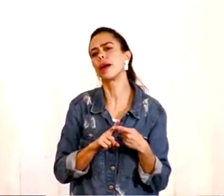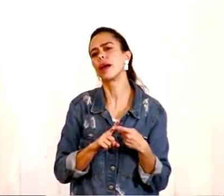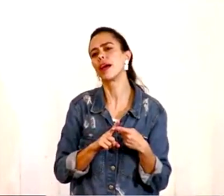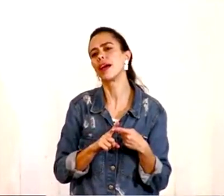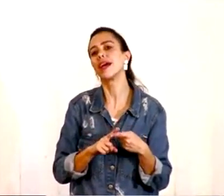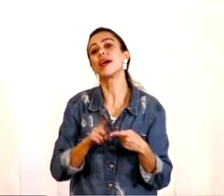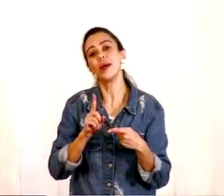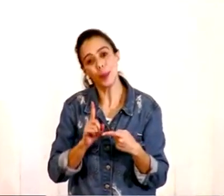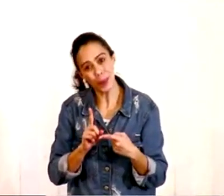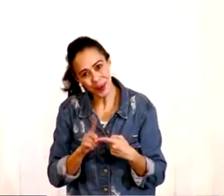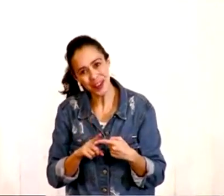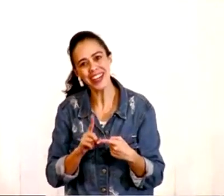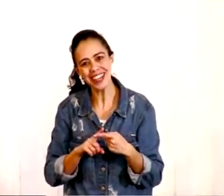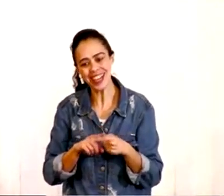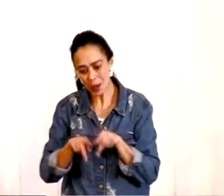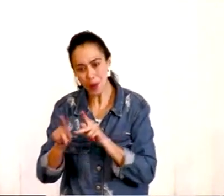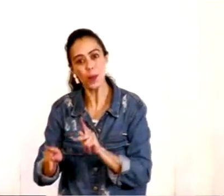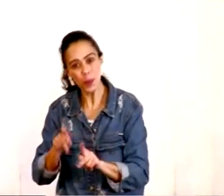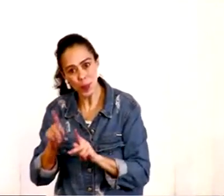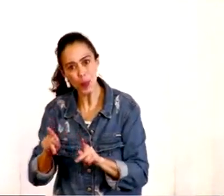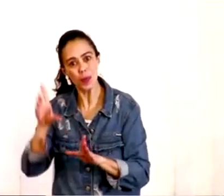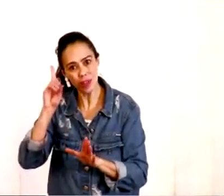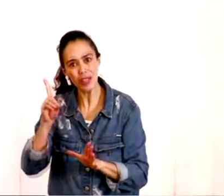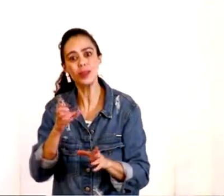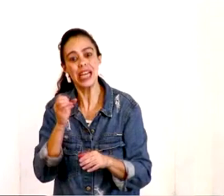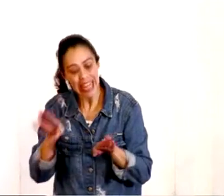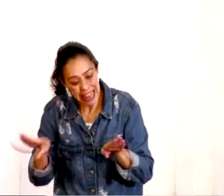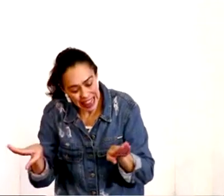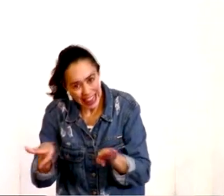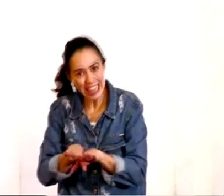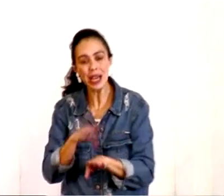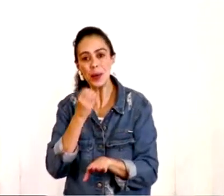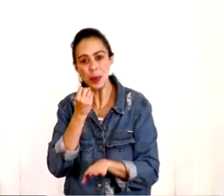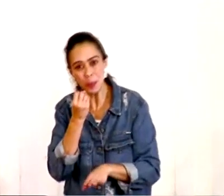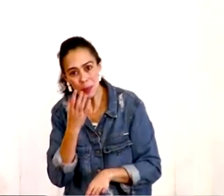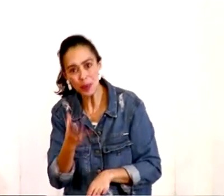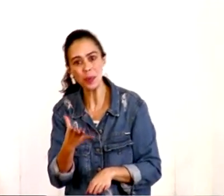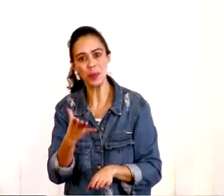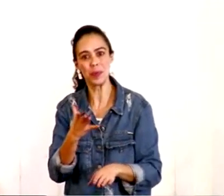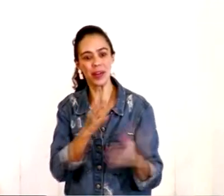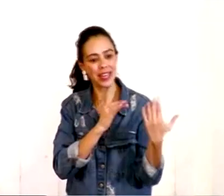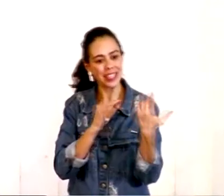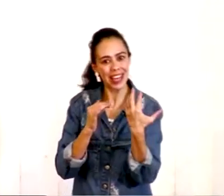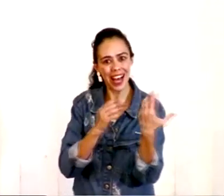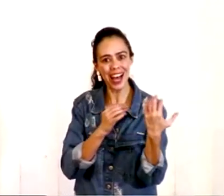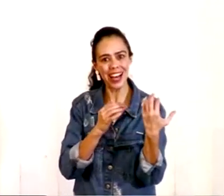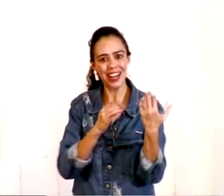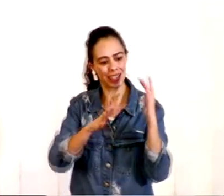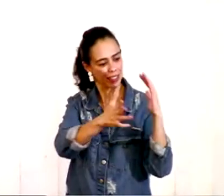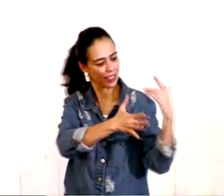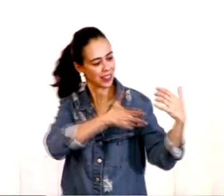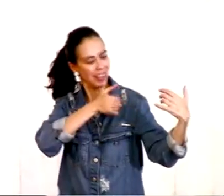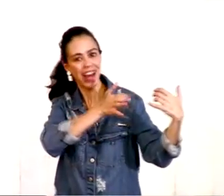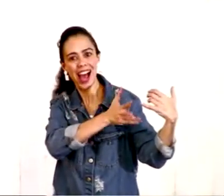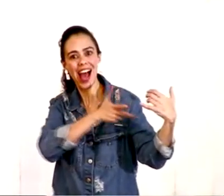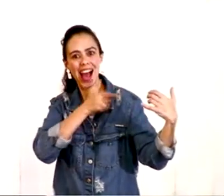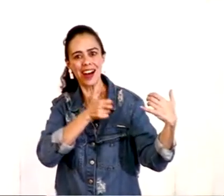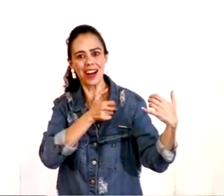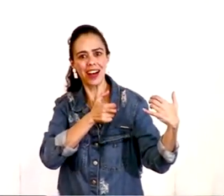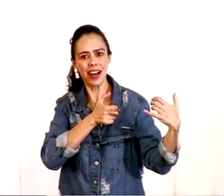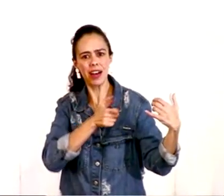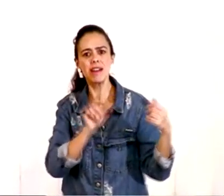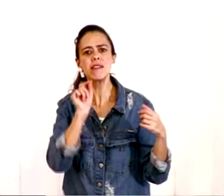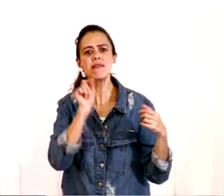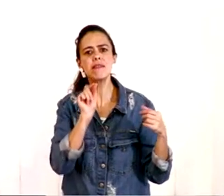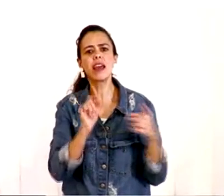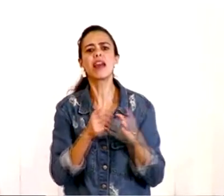desfrute, deleite-se dessas coisas. A flauta e a harpa foram produzidos por essa